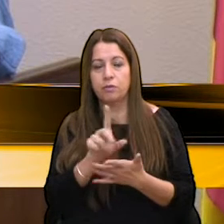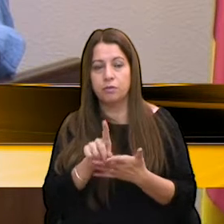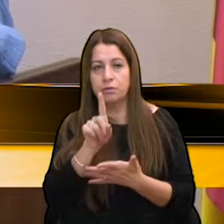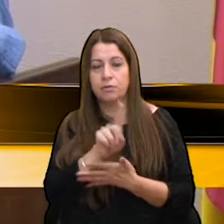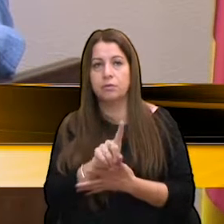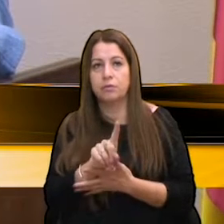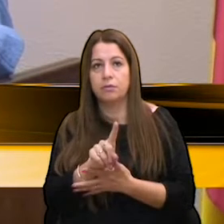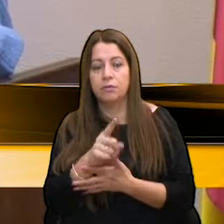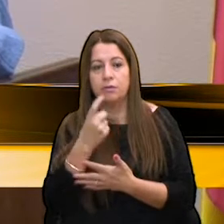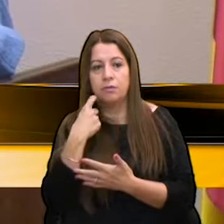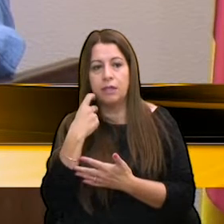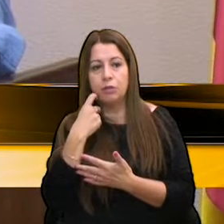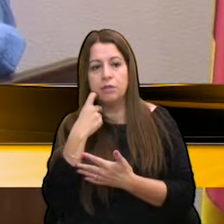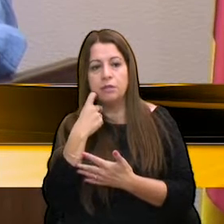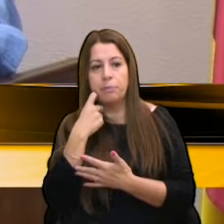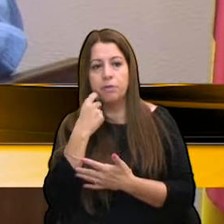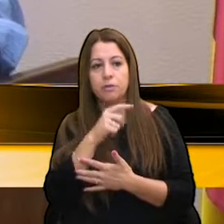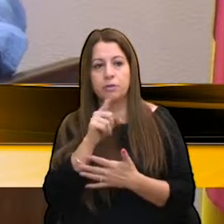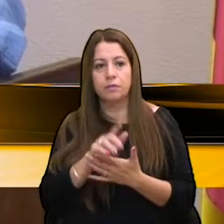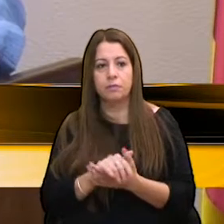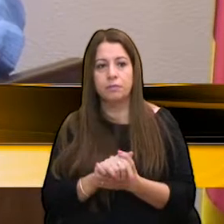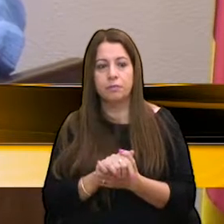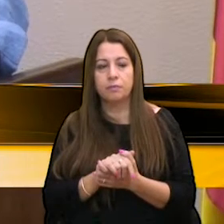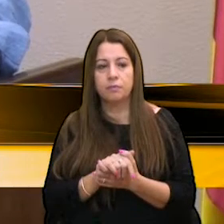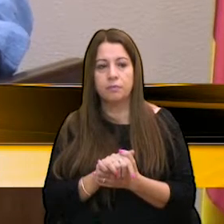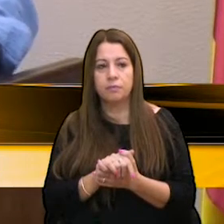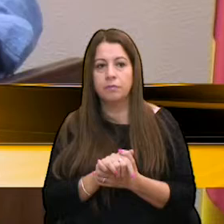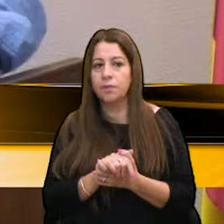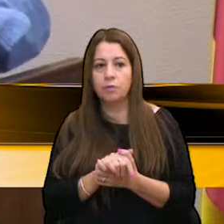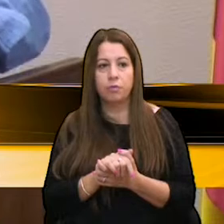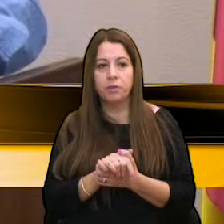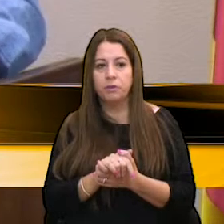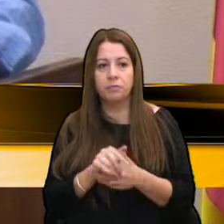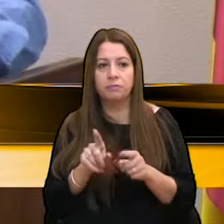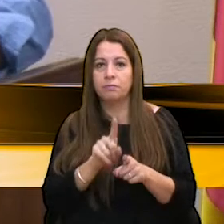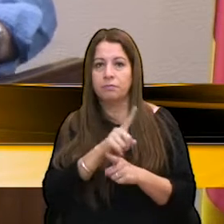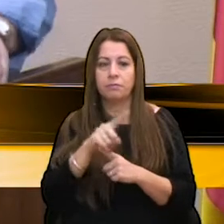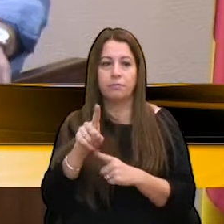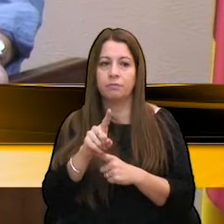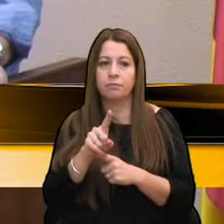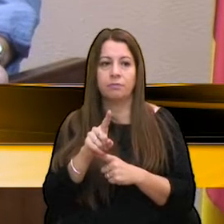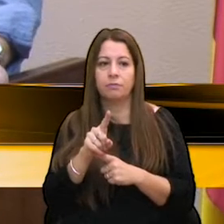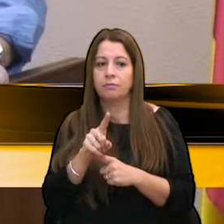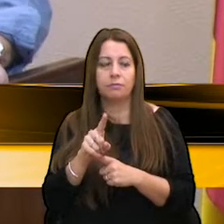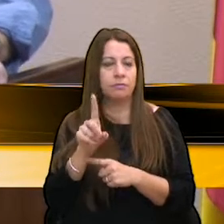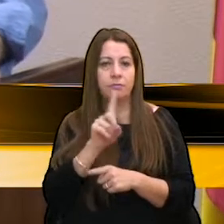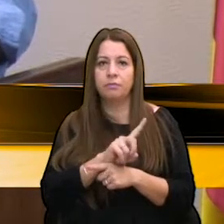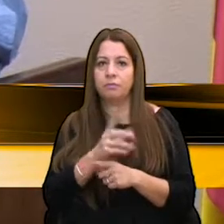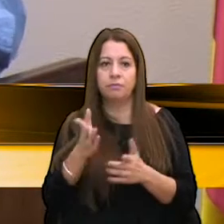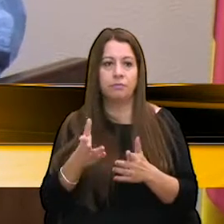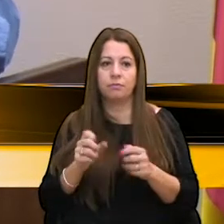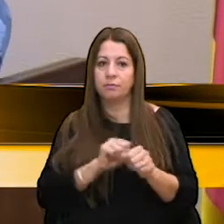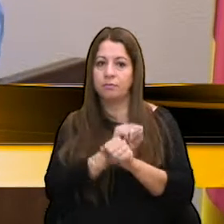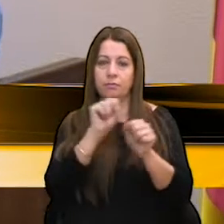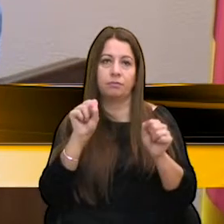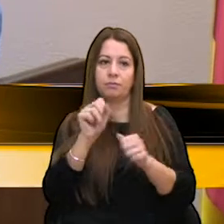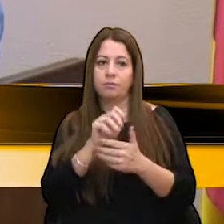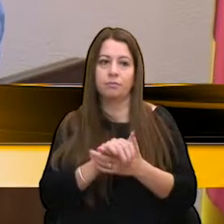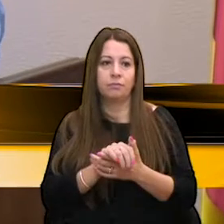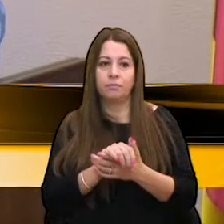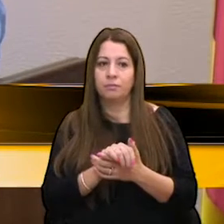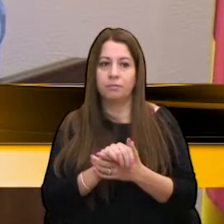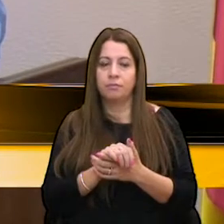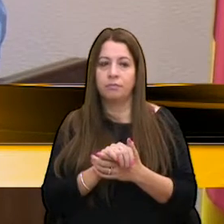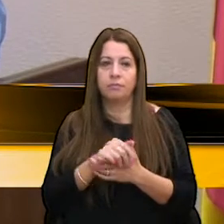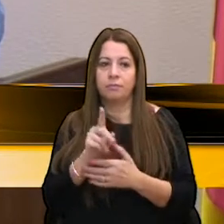lançado sexta-feira. Isto me deixa aliviado, porque inclusive hoje ainda, pela manhã, na saída de